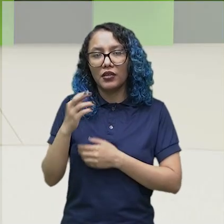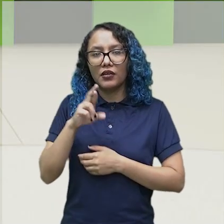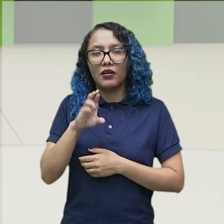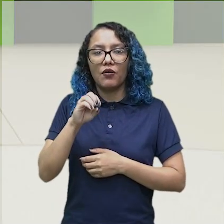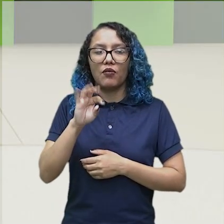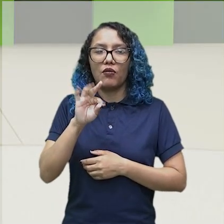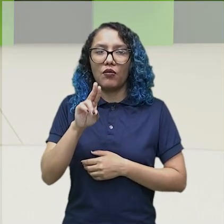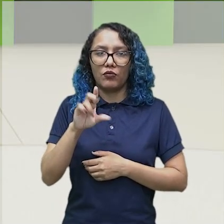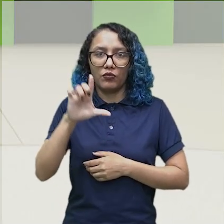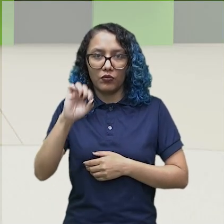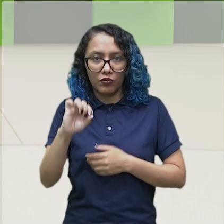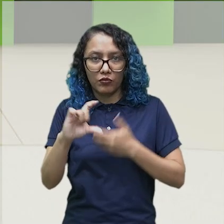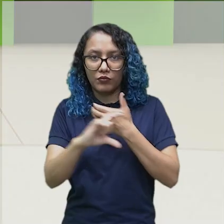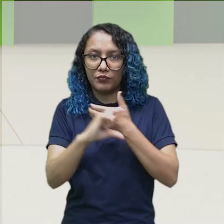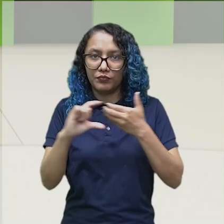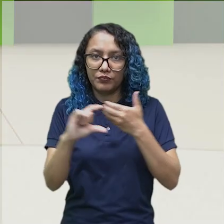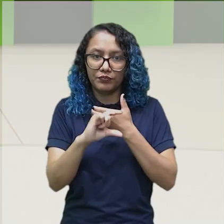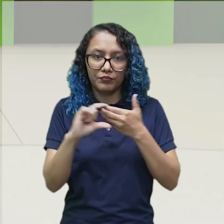Os rótulos,